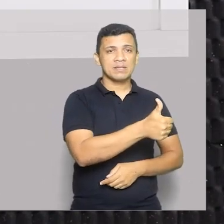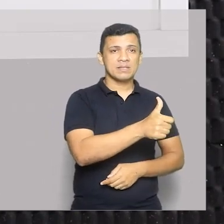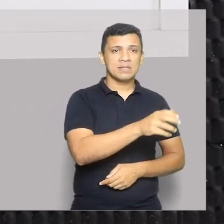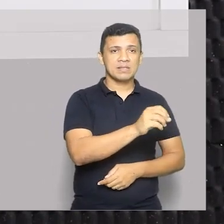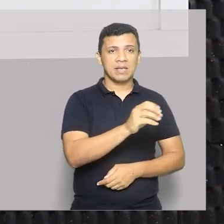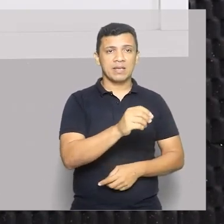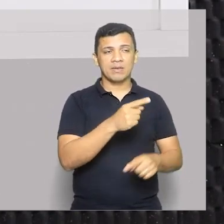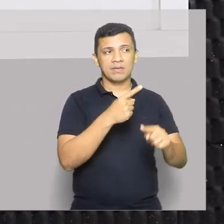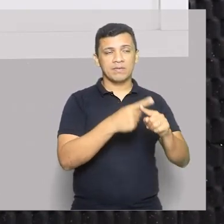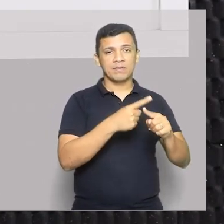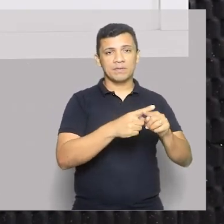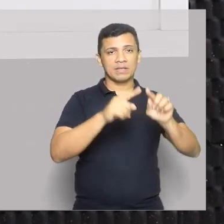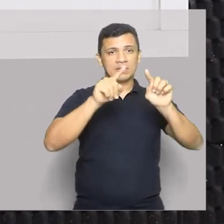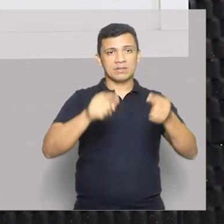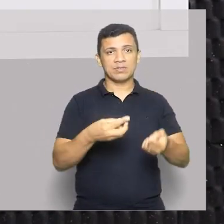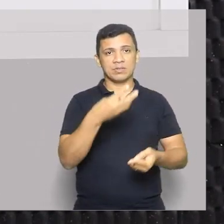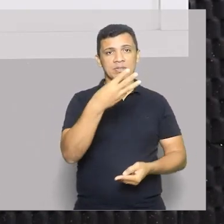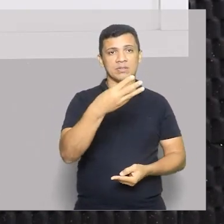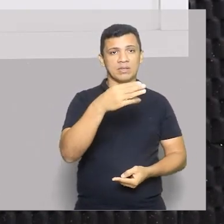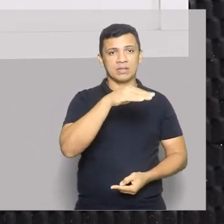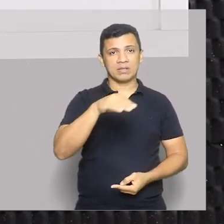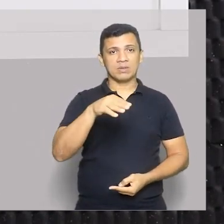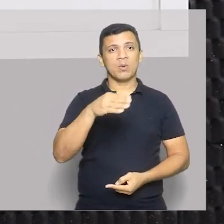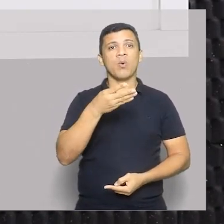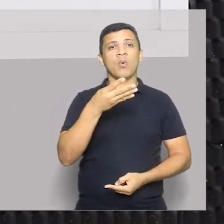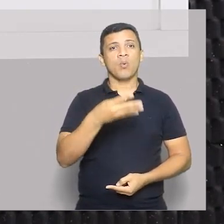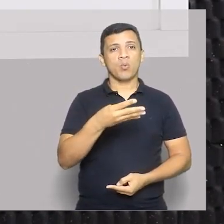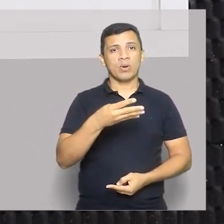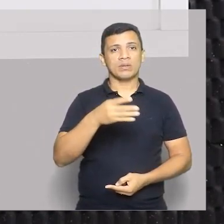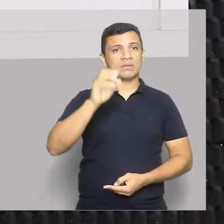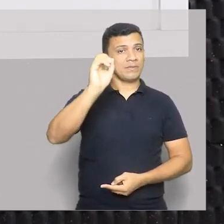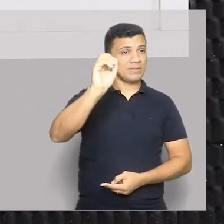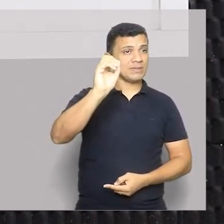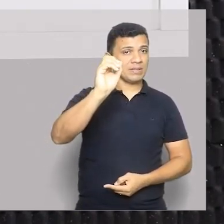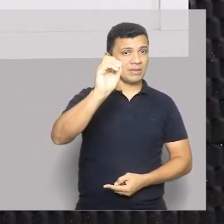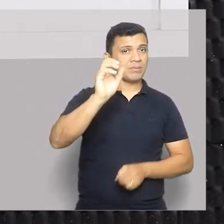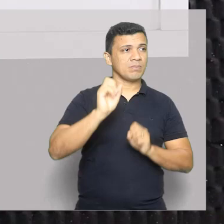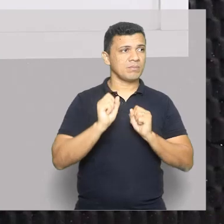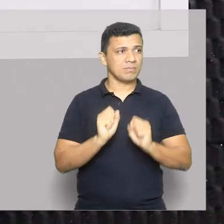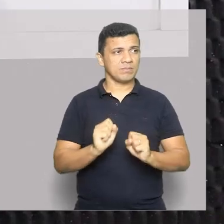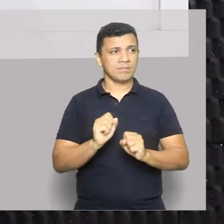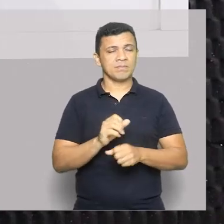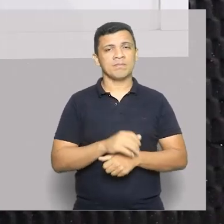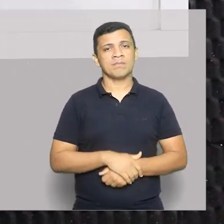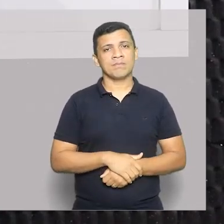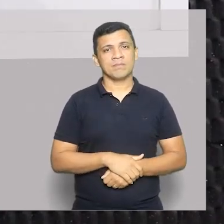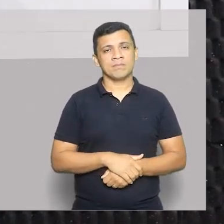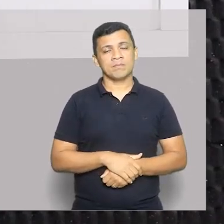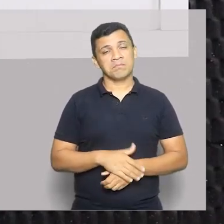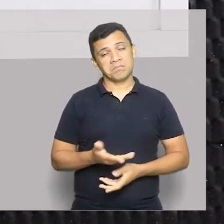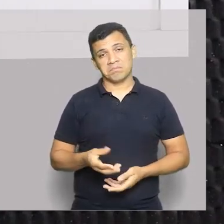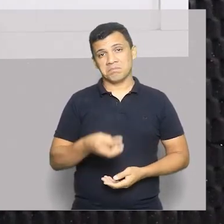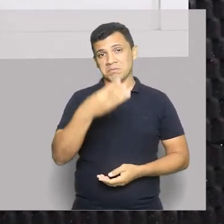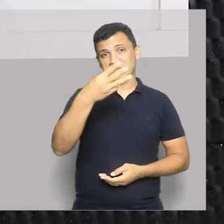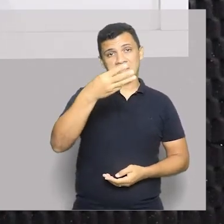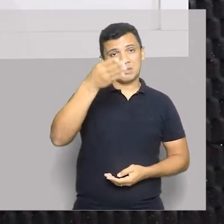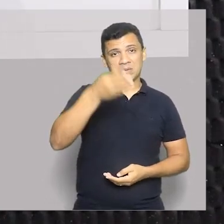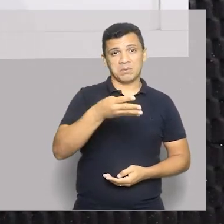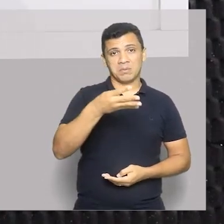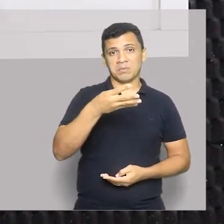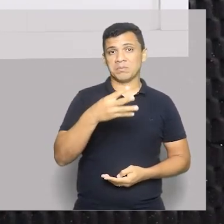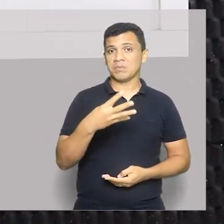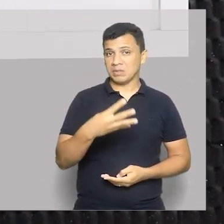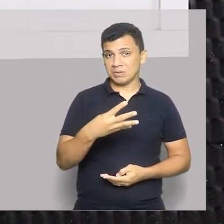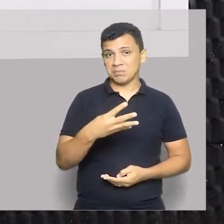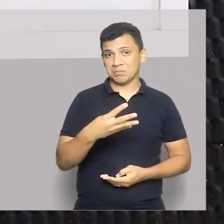vezes 3/4 elevado a 0. Na primeira etapa. Pode? 3/4 elevado a 0 é 1, que é o mesmo